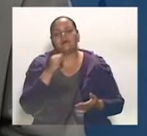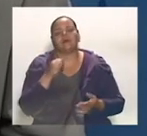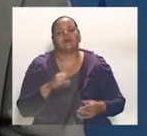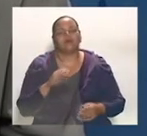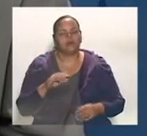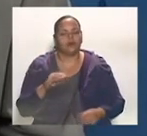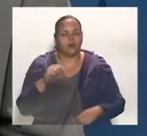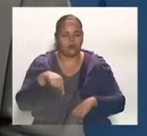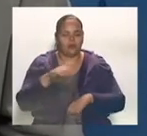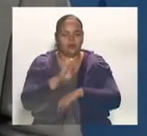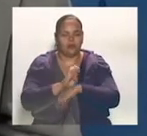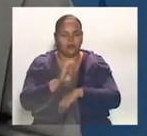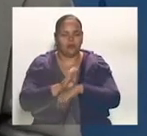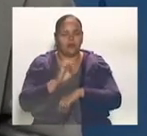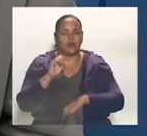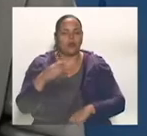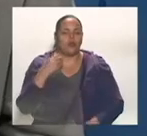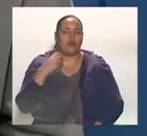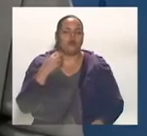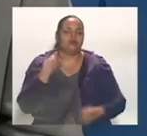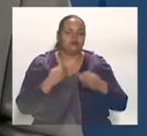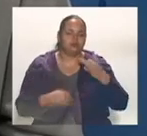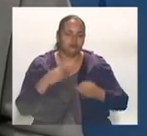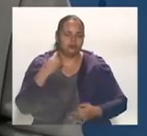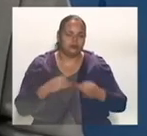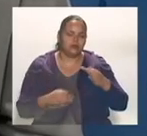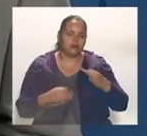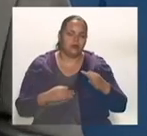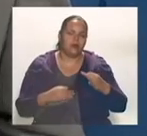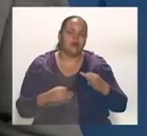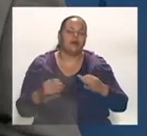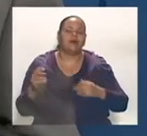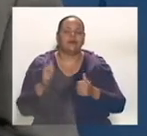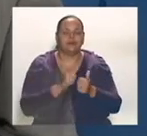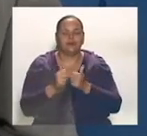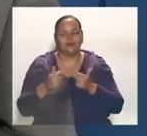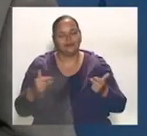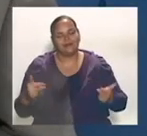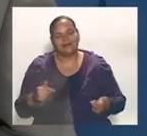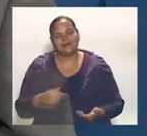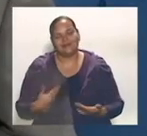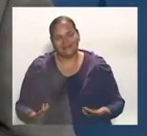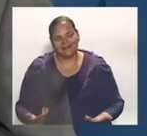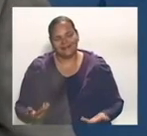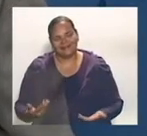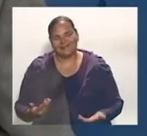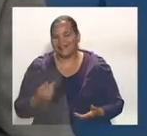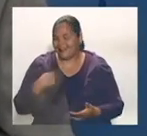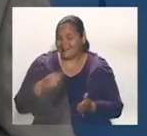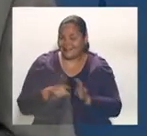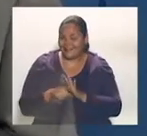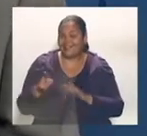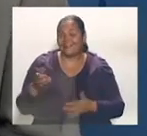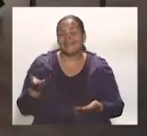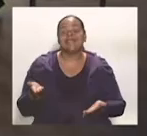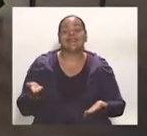clube esteja vinculado, se o campeonato, no caso aí, for estadual, ou vai ser o Tribunal Esportivo? É contigo,